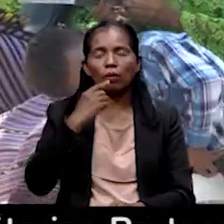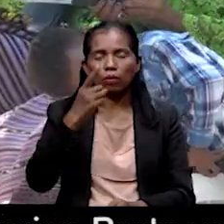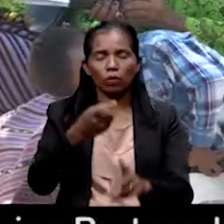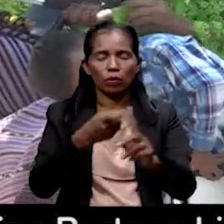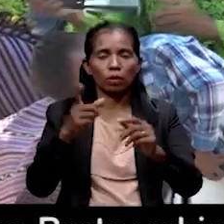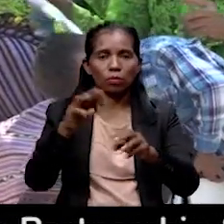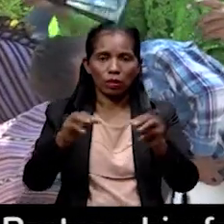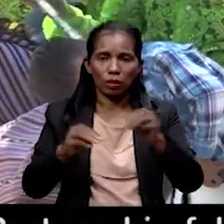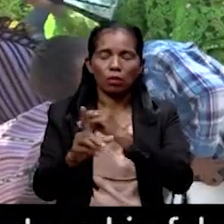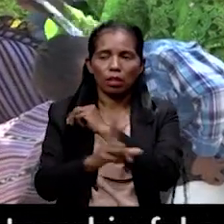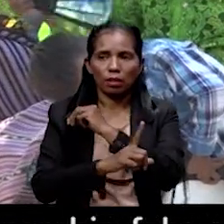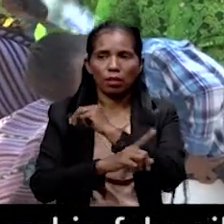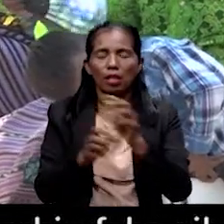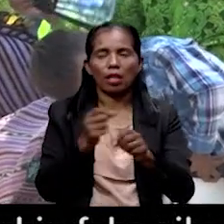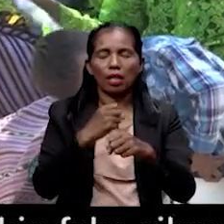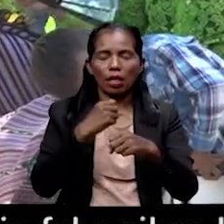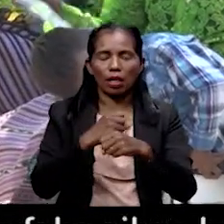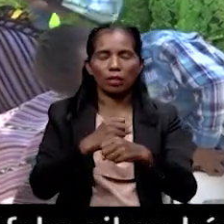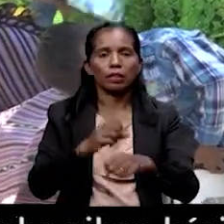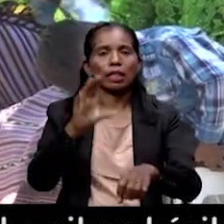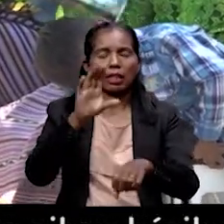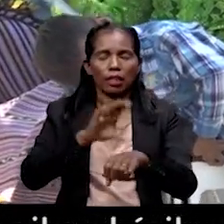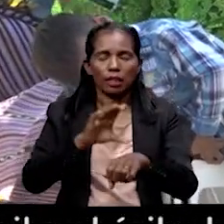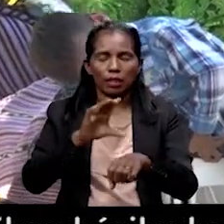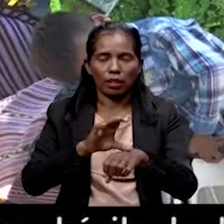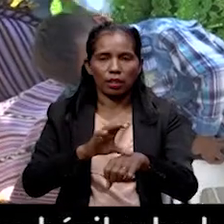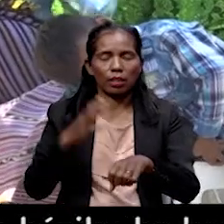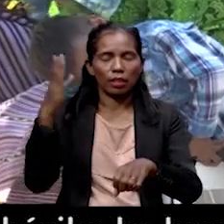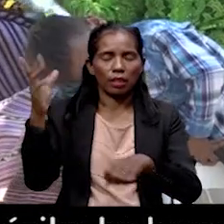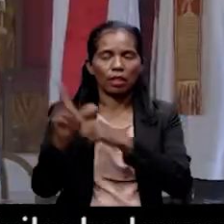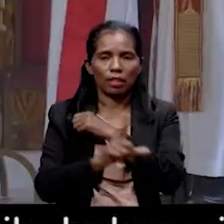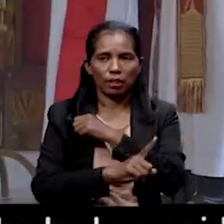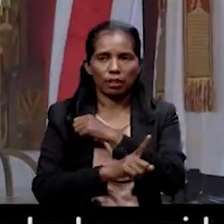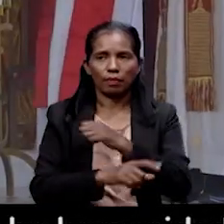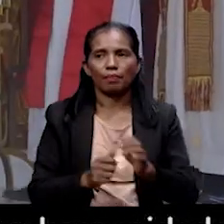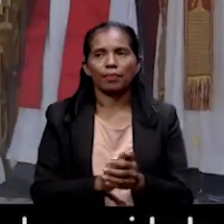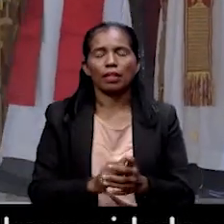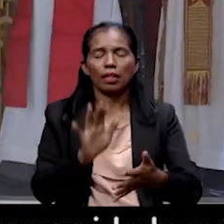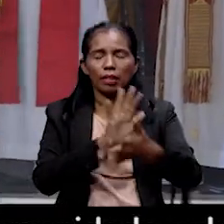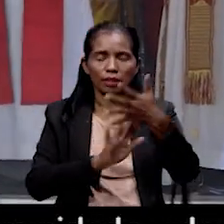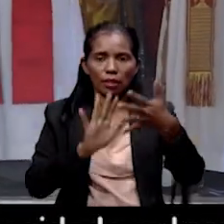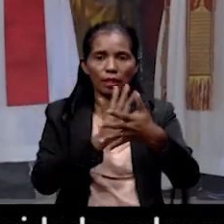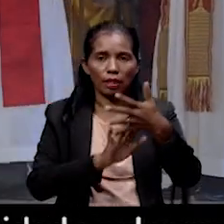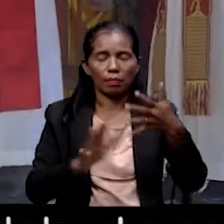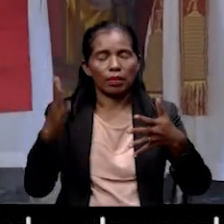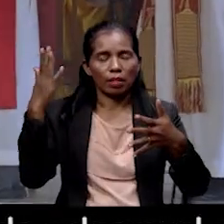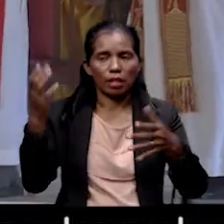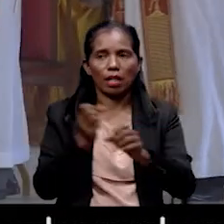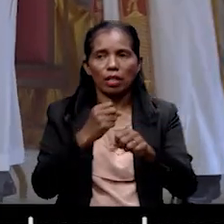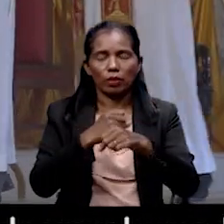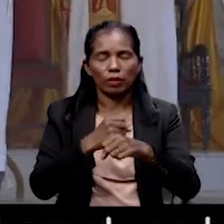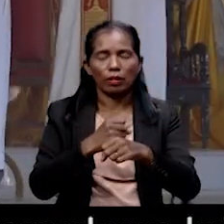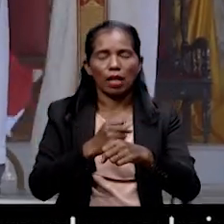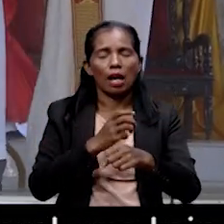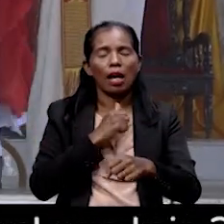likisa nebe realize parokia saun João de Brito likisa ordenasaun sacerdotal ne presidi husi bispo de Sese